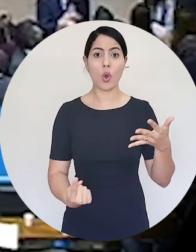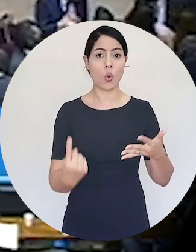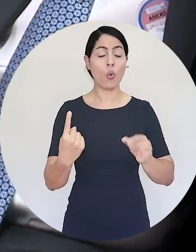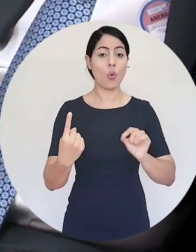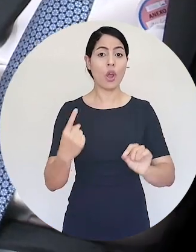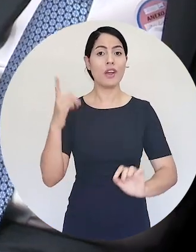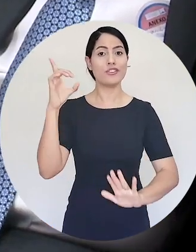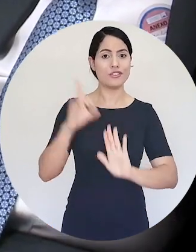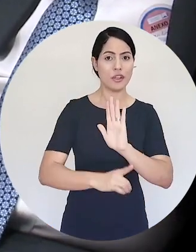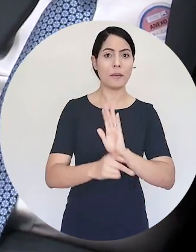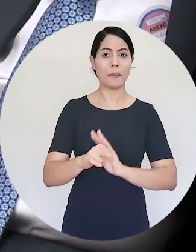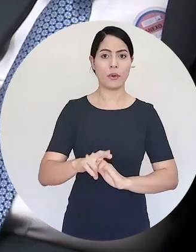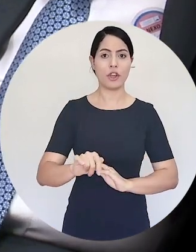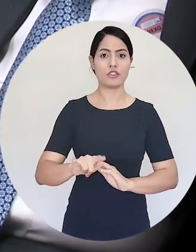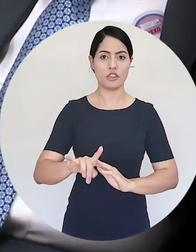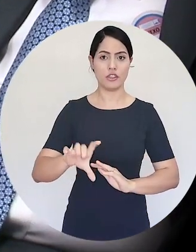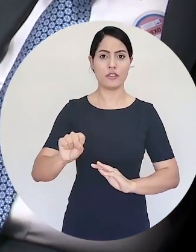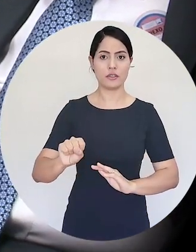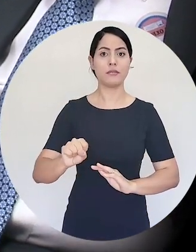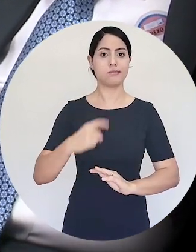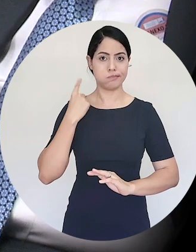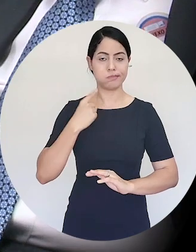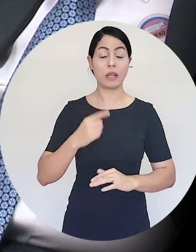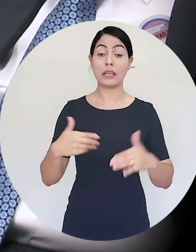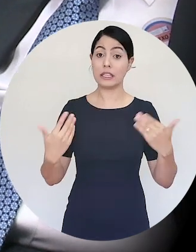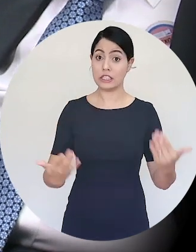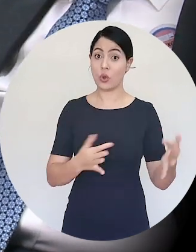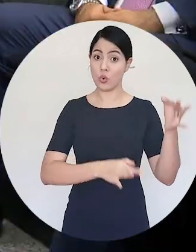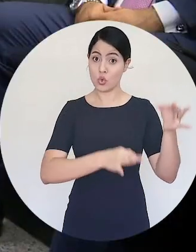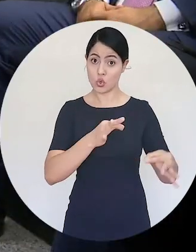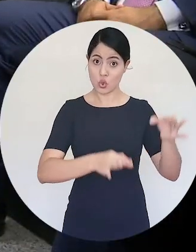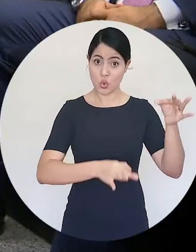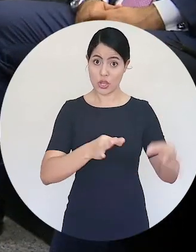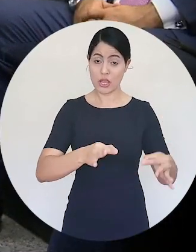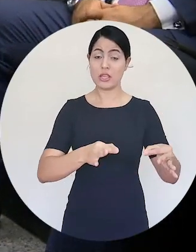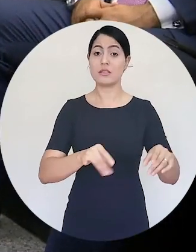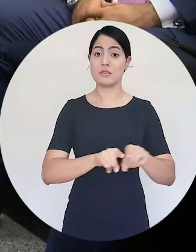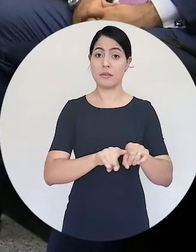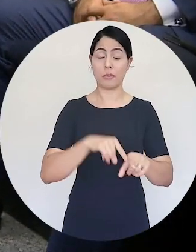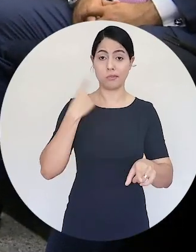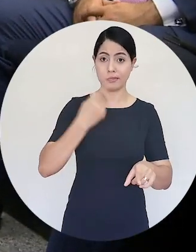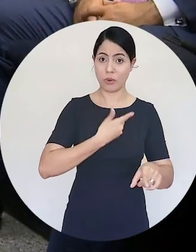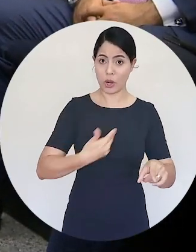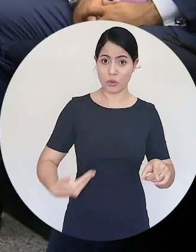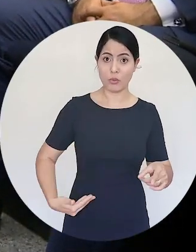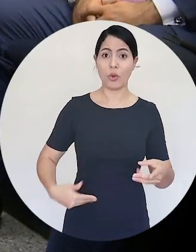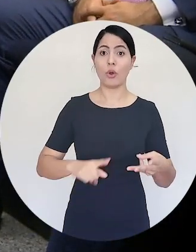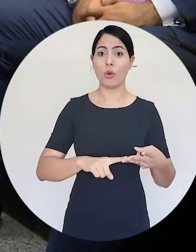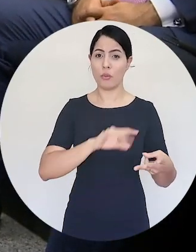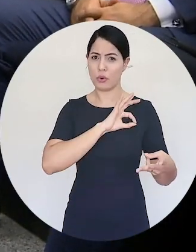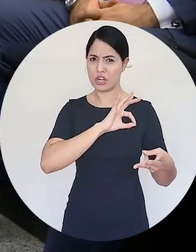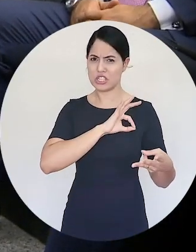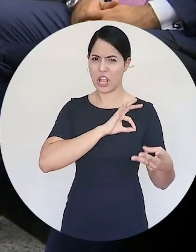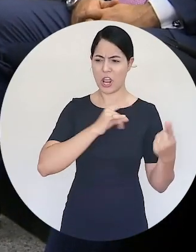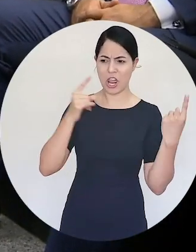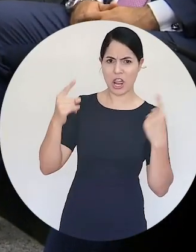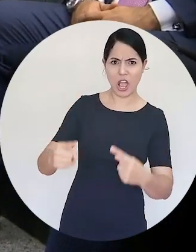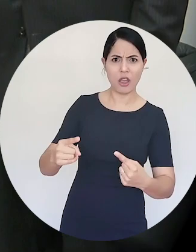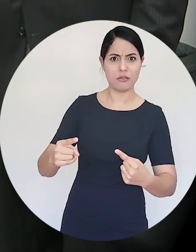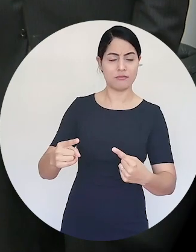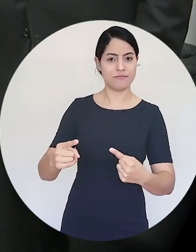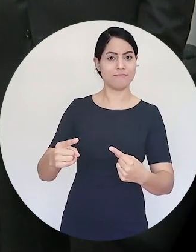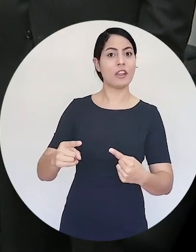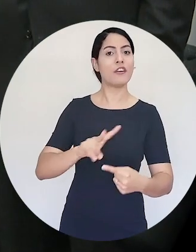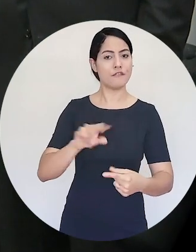advogados. A partir de agora, juízes, promotores e policiais que impeçam a advocacia brasileira de exercer sua atividade